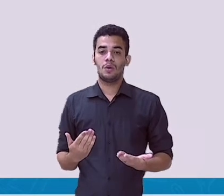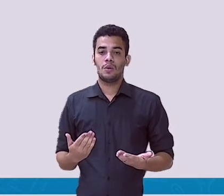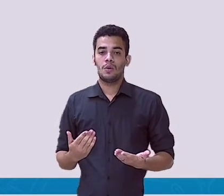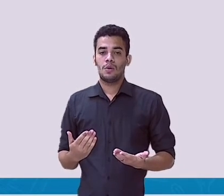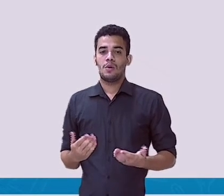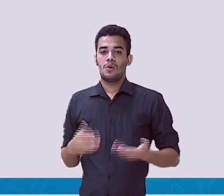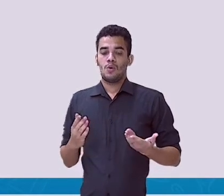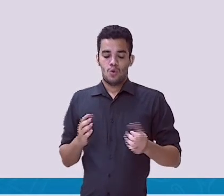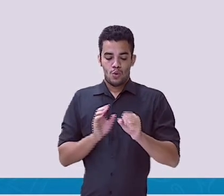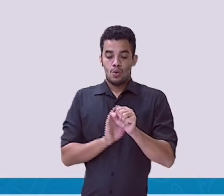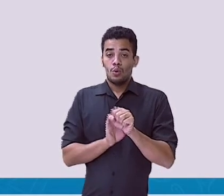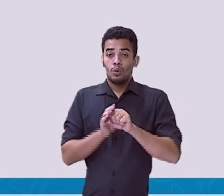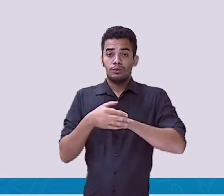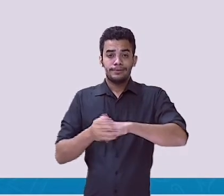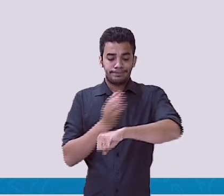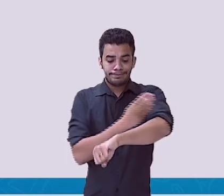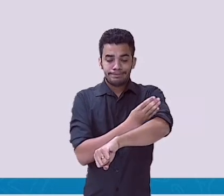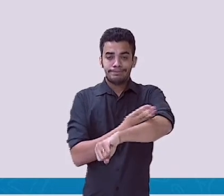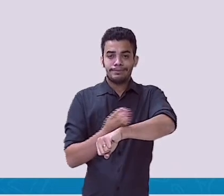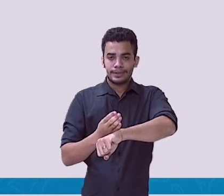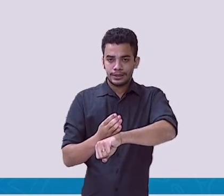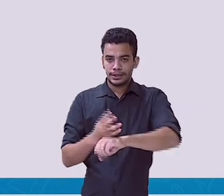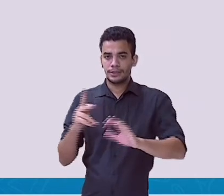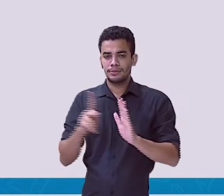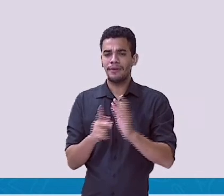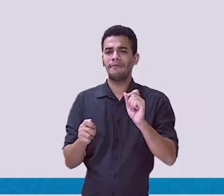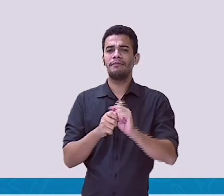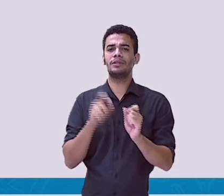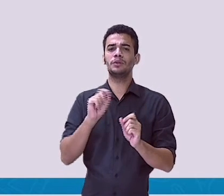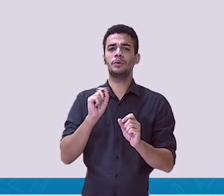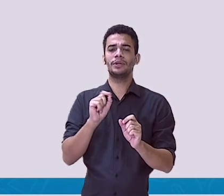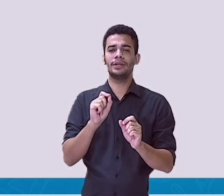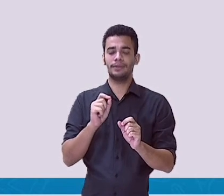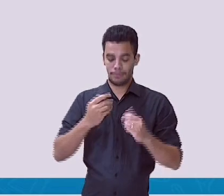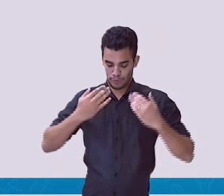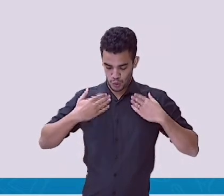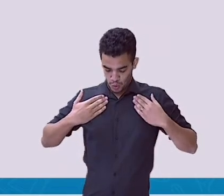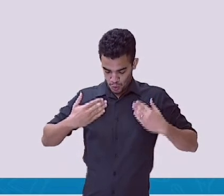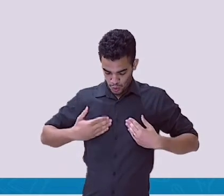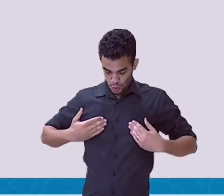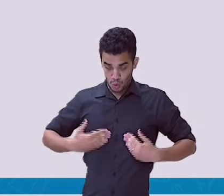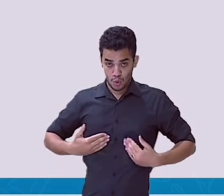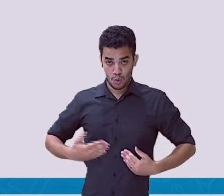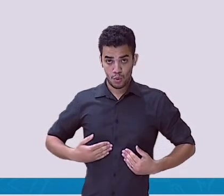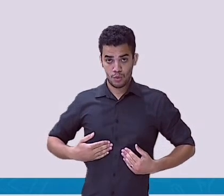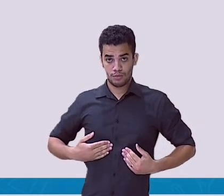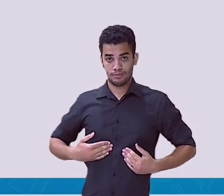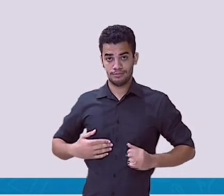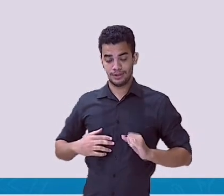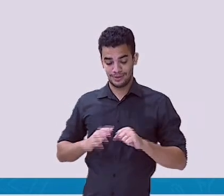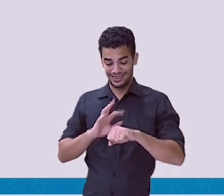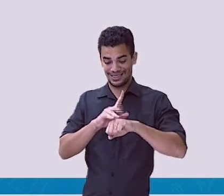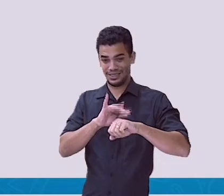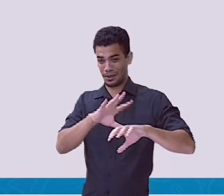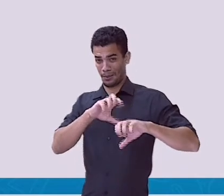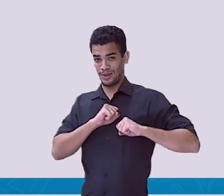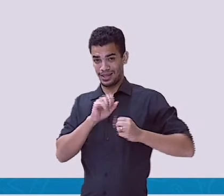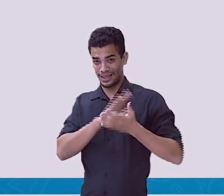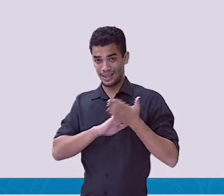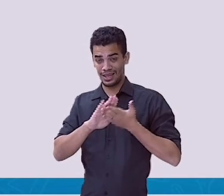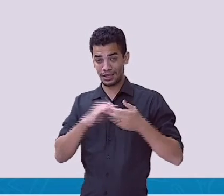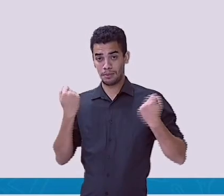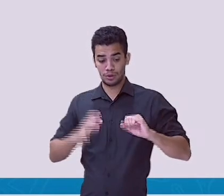do meu organismo. Se eles estão em baixa, o meu organismo não consegue fazer essa defesa. E aí pode